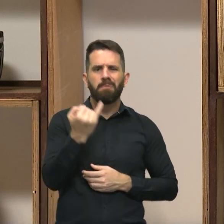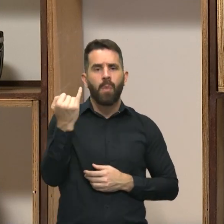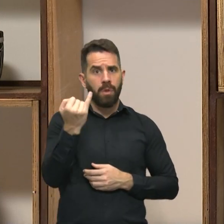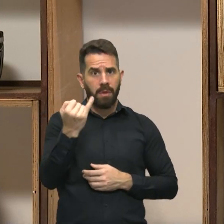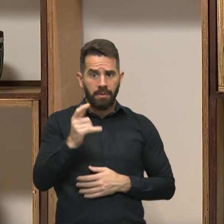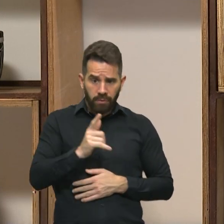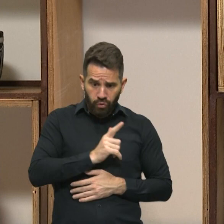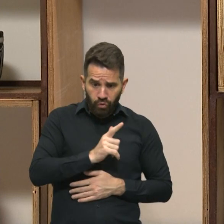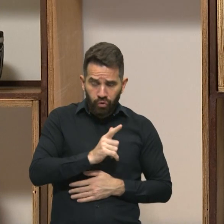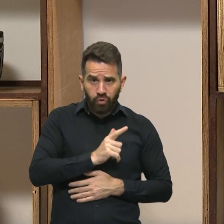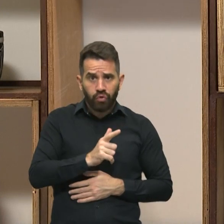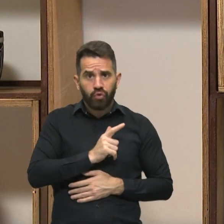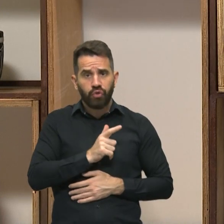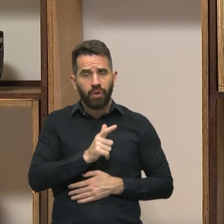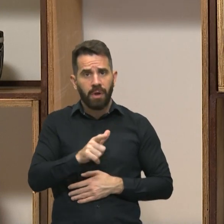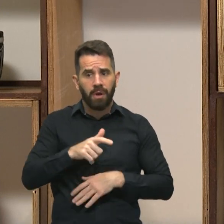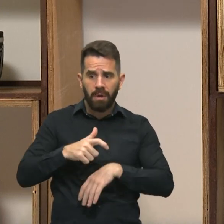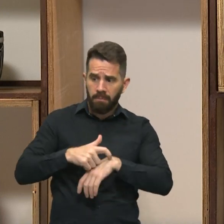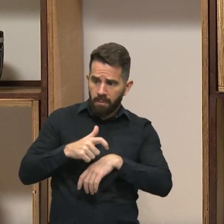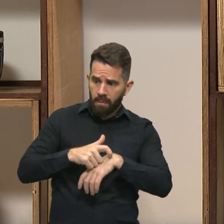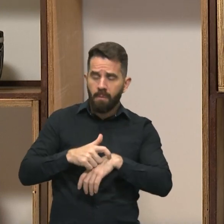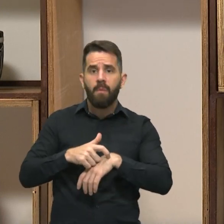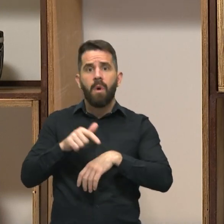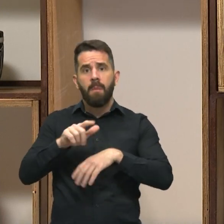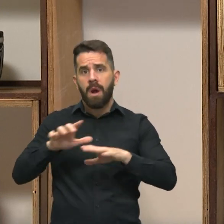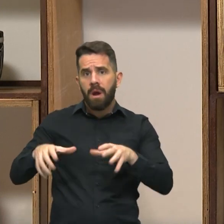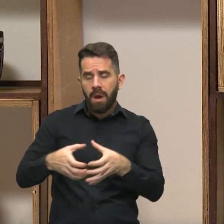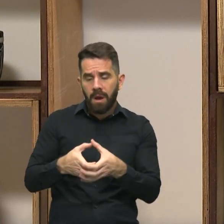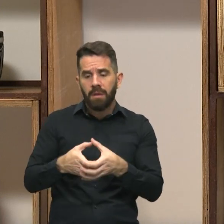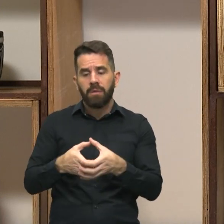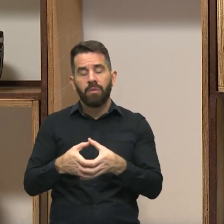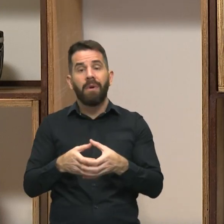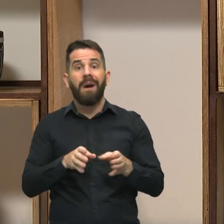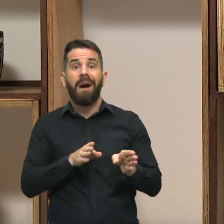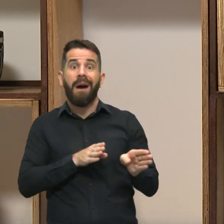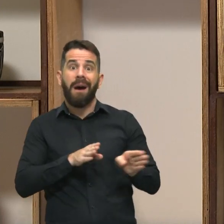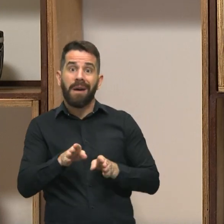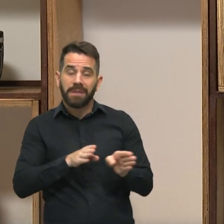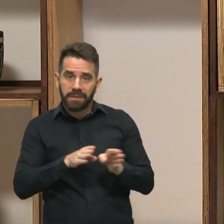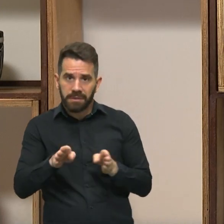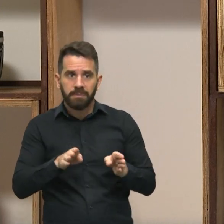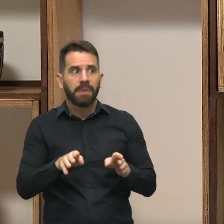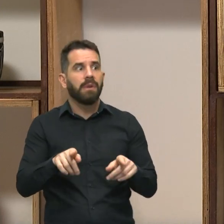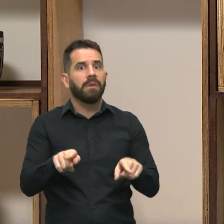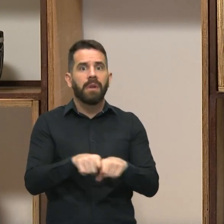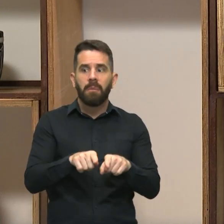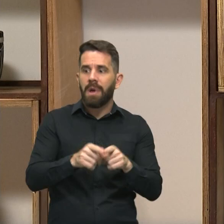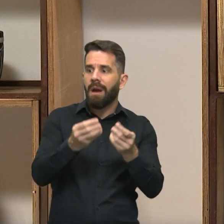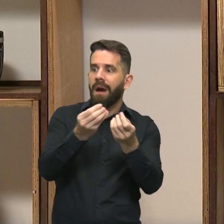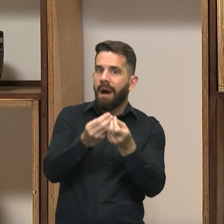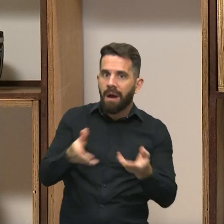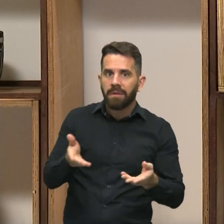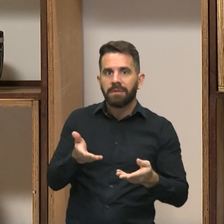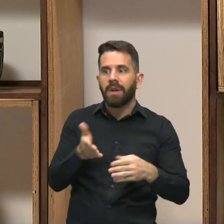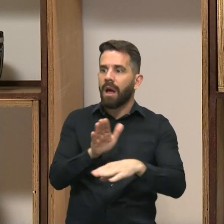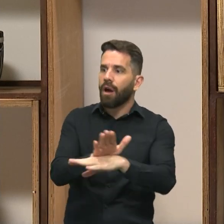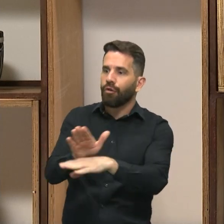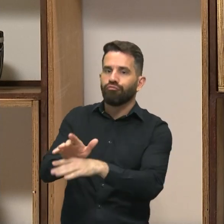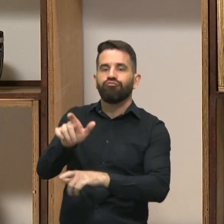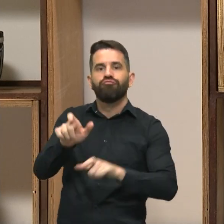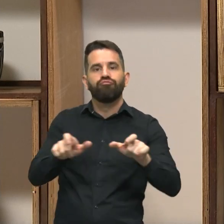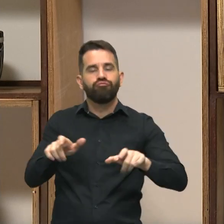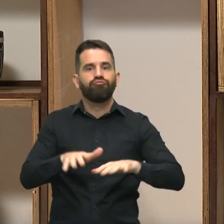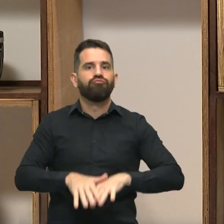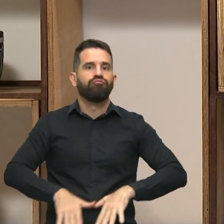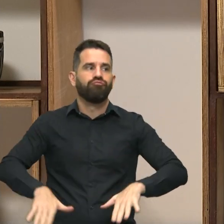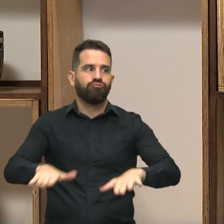né? A importância de termos essa acessibilidade, a disponibilidade de acessibilidade para o